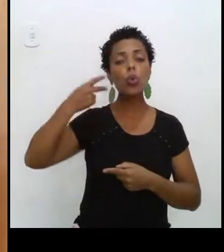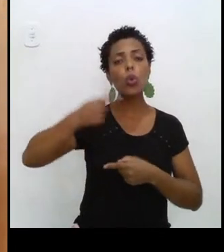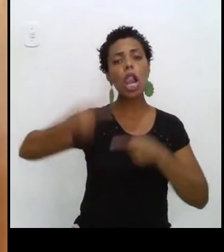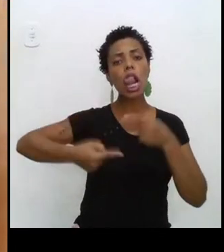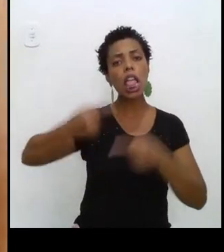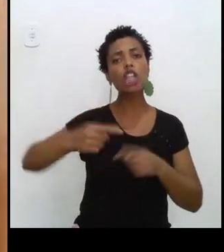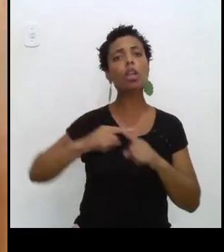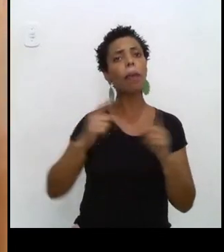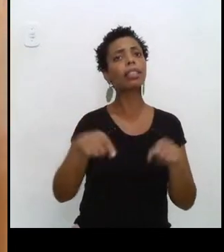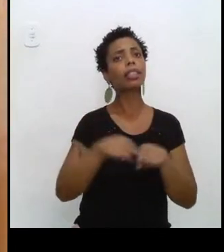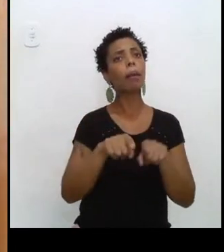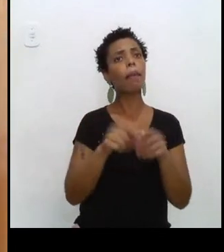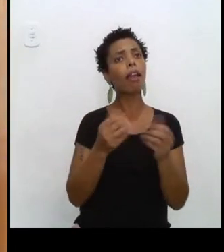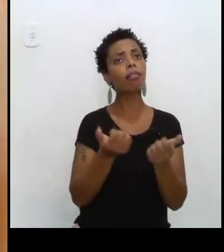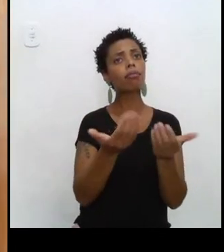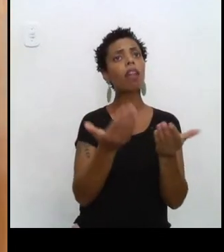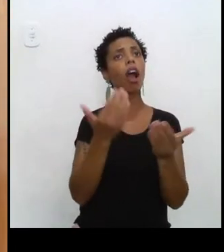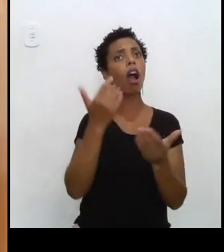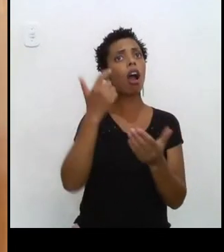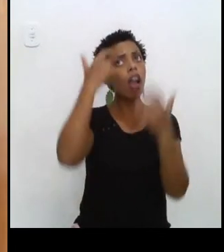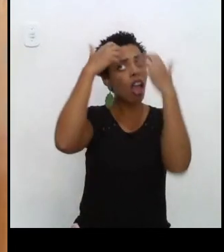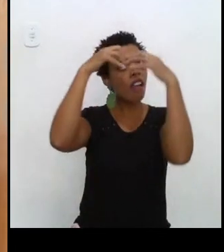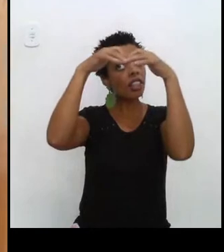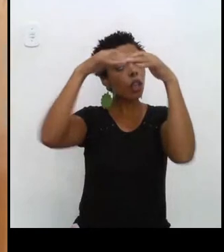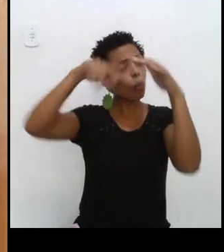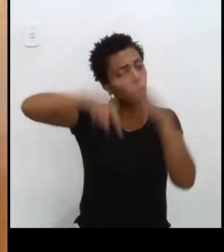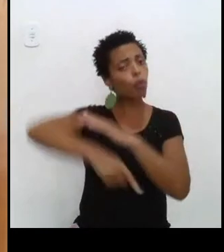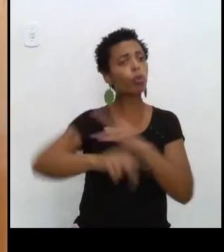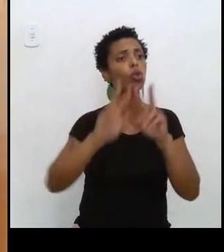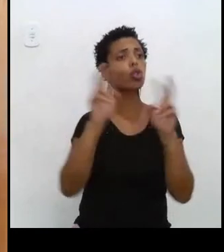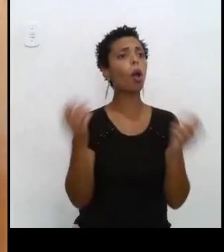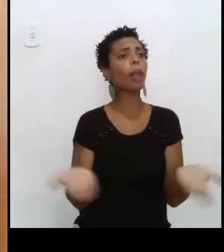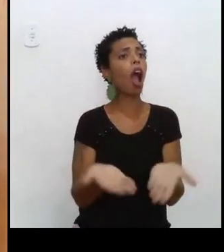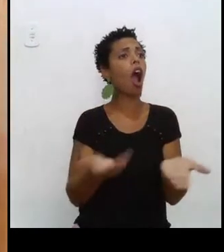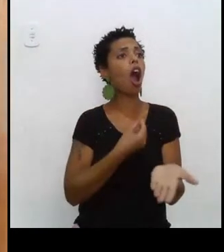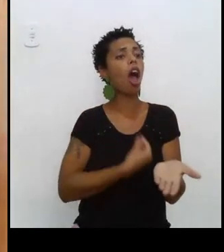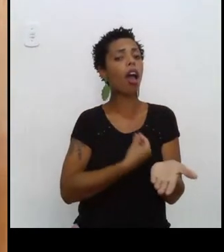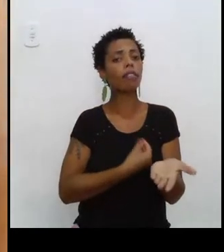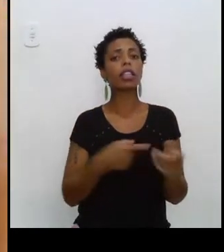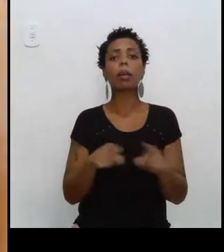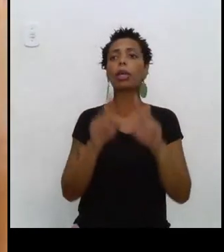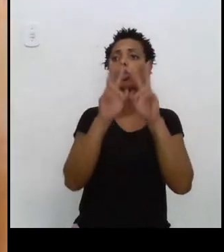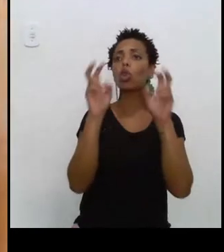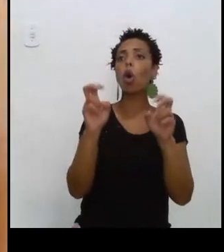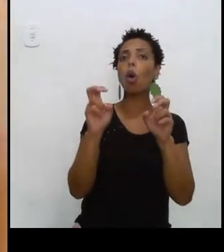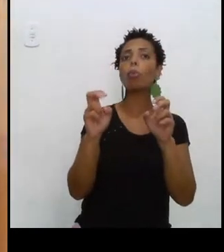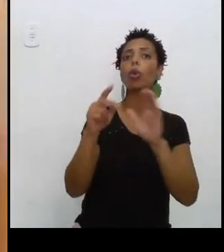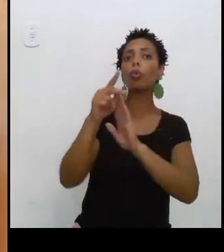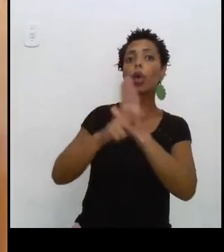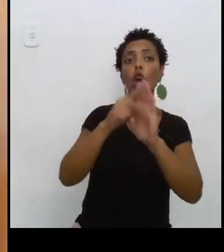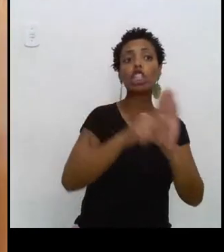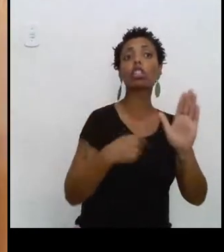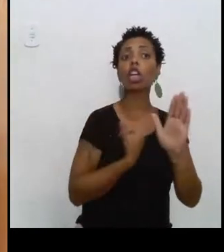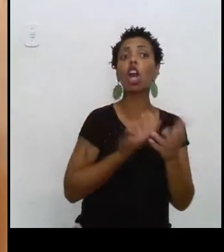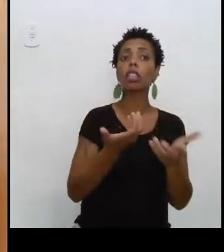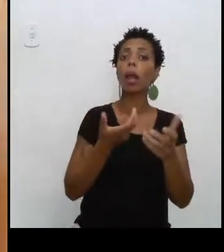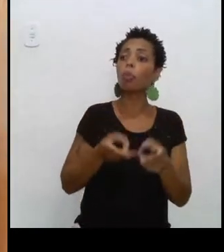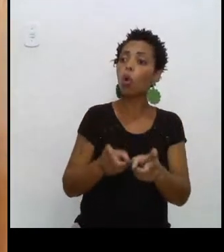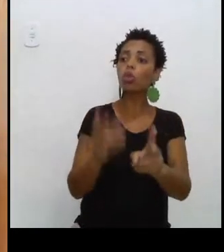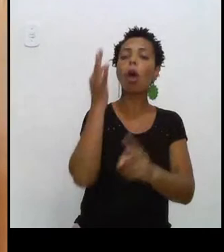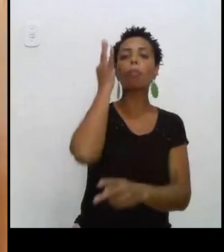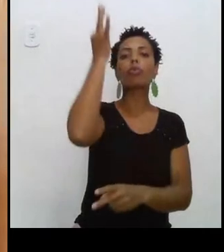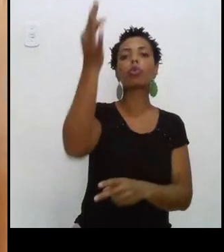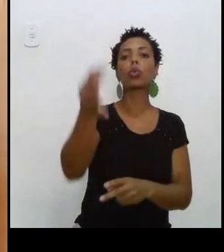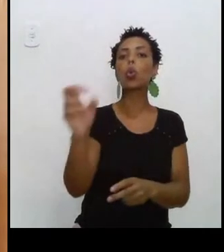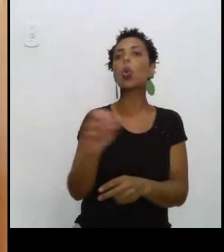Então também não repeditos não queremos atender daqui a um futuro ou não tinha o que descíamos não essa